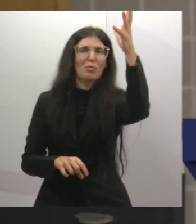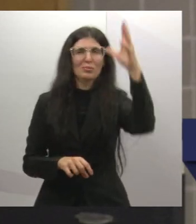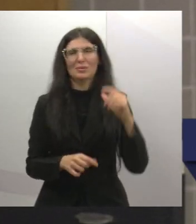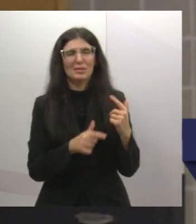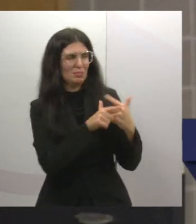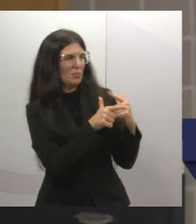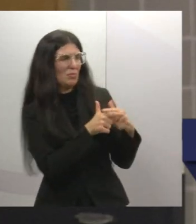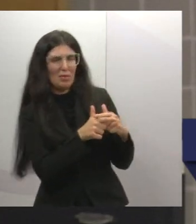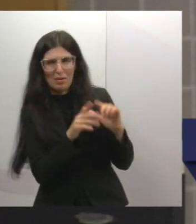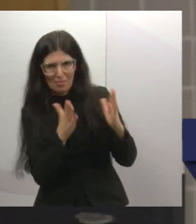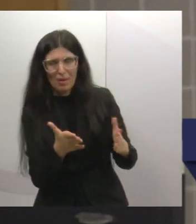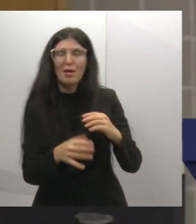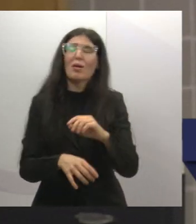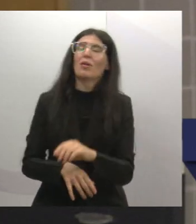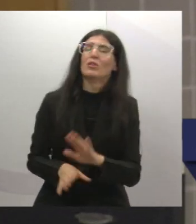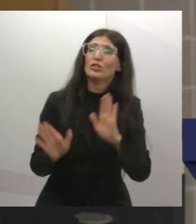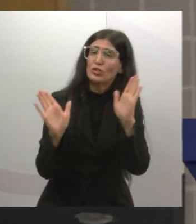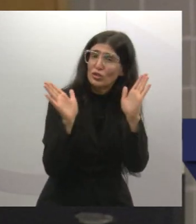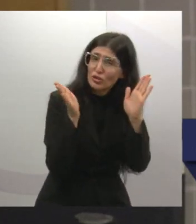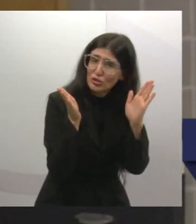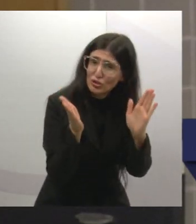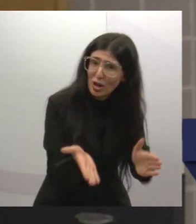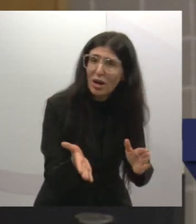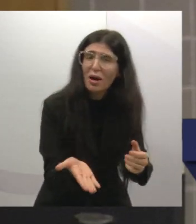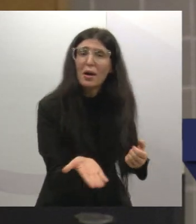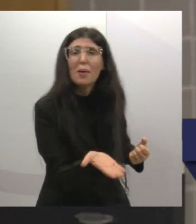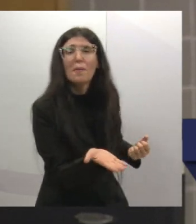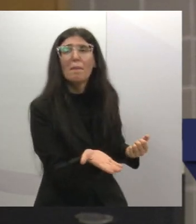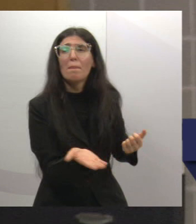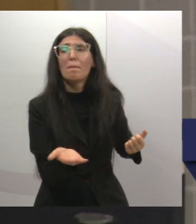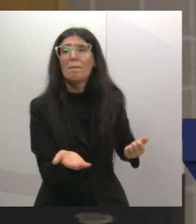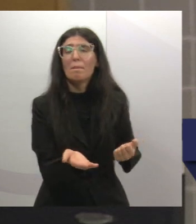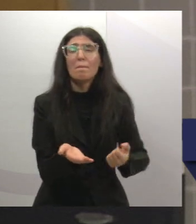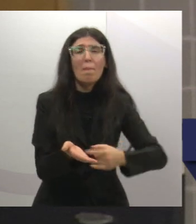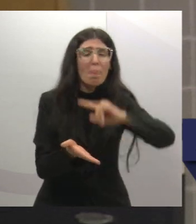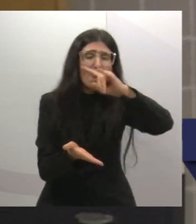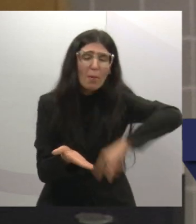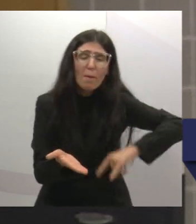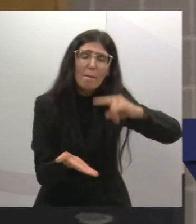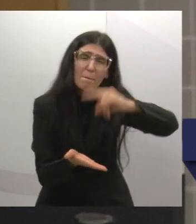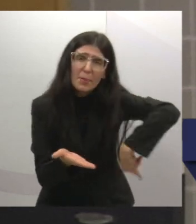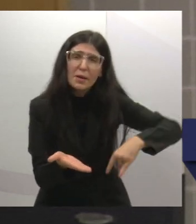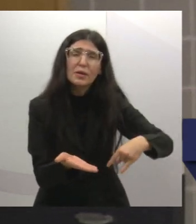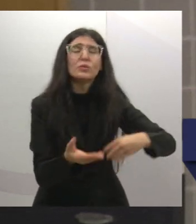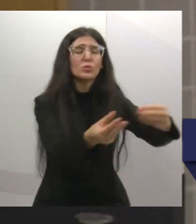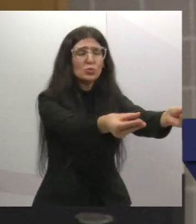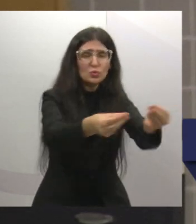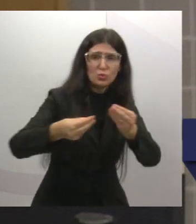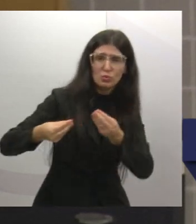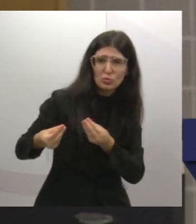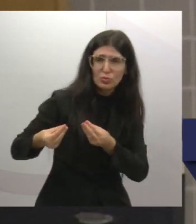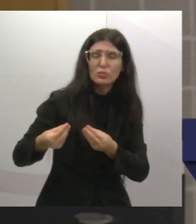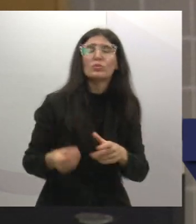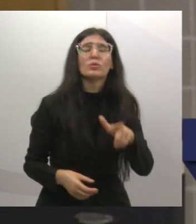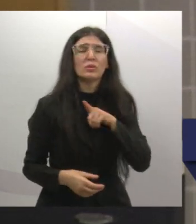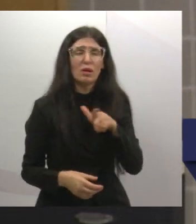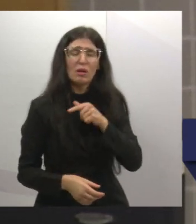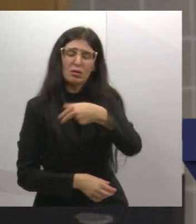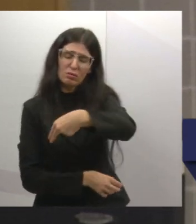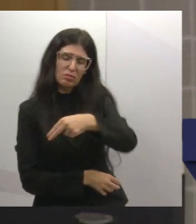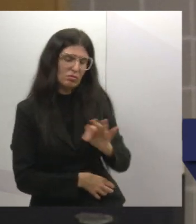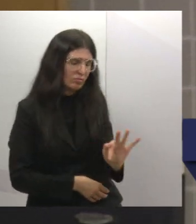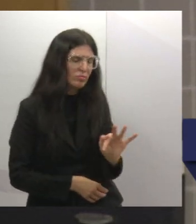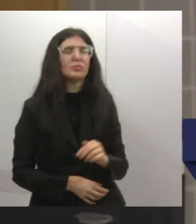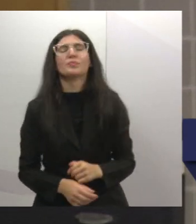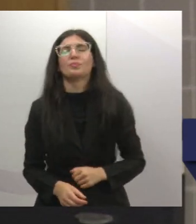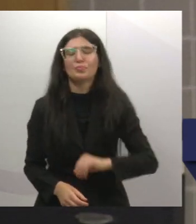liquidado. Liquidado é o efetivo de notas fiscais recebidas no primeiro